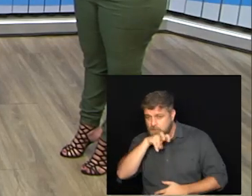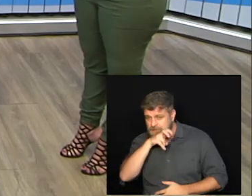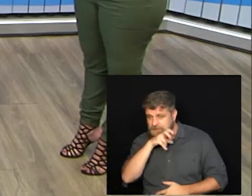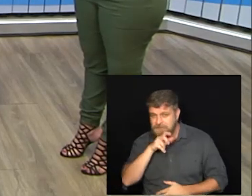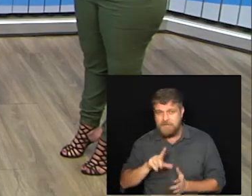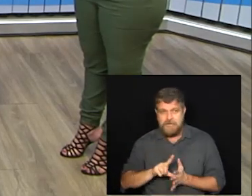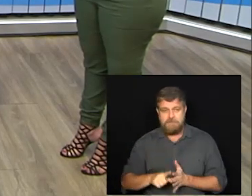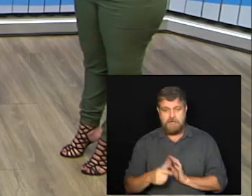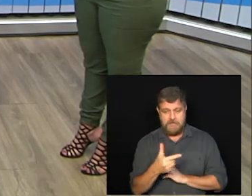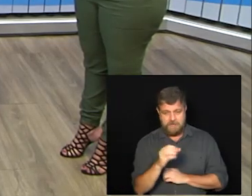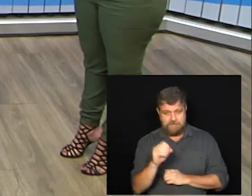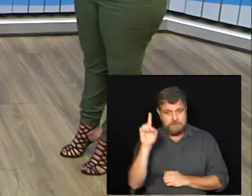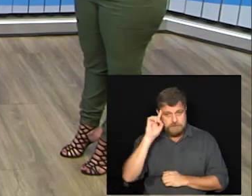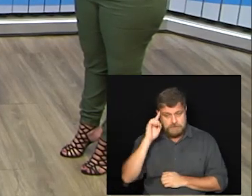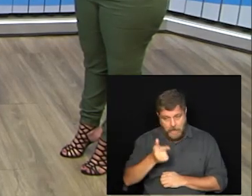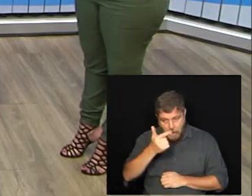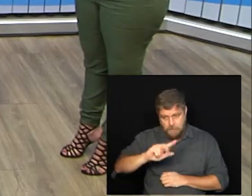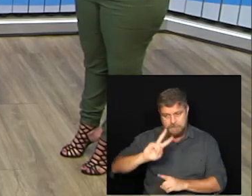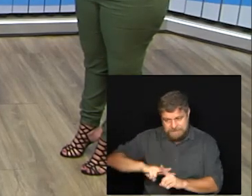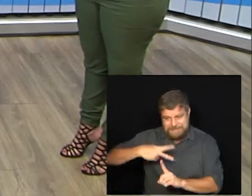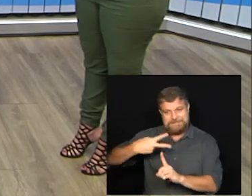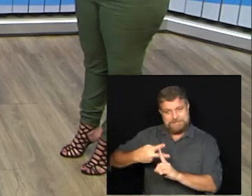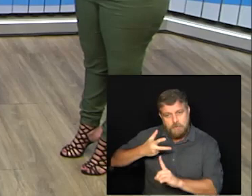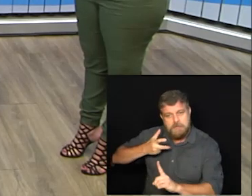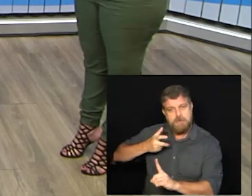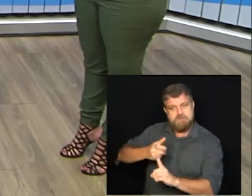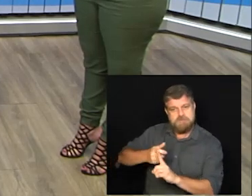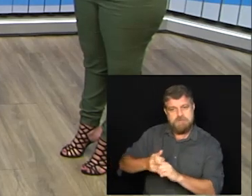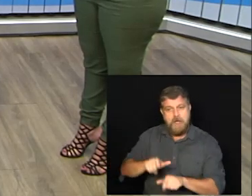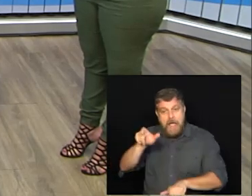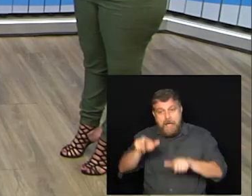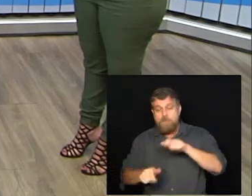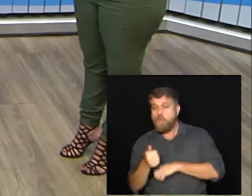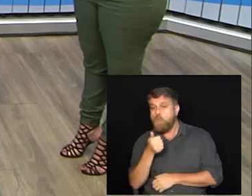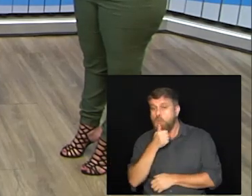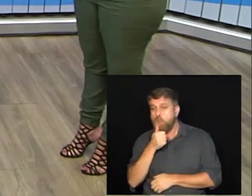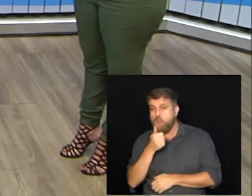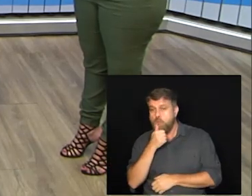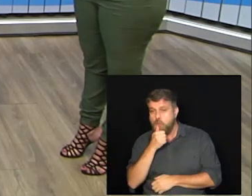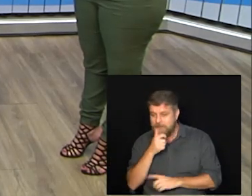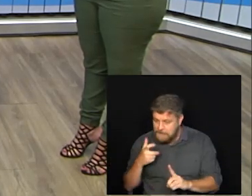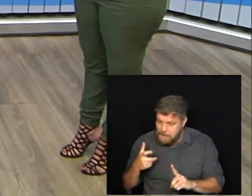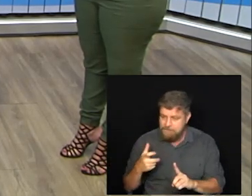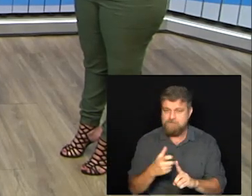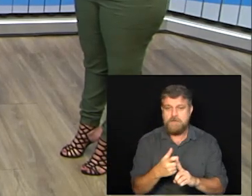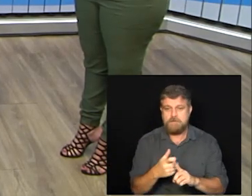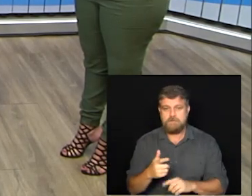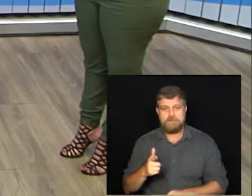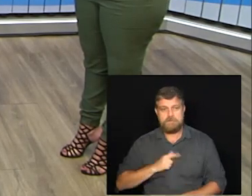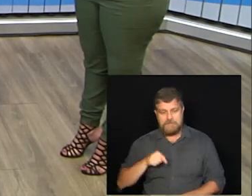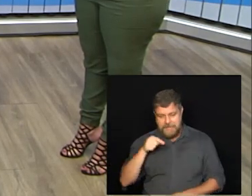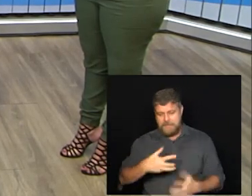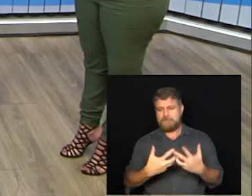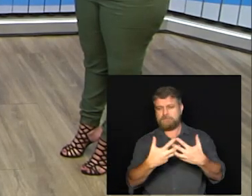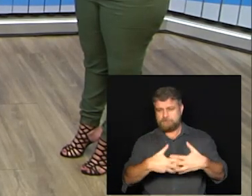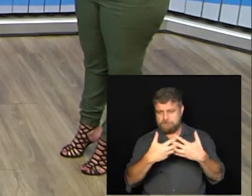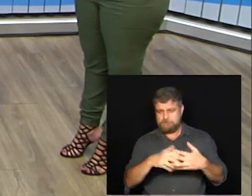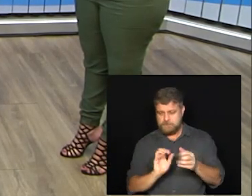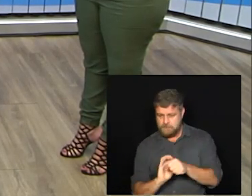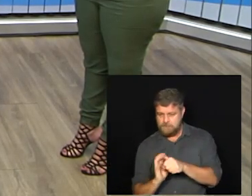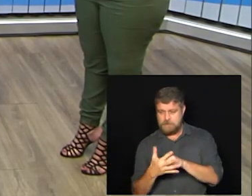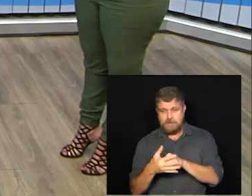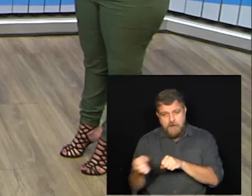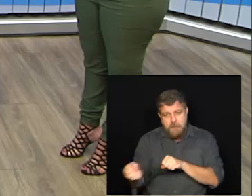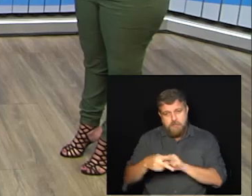de 20 dias da segunda dose, e para as pessoas que ainda vão se vacinar, que ela protege contra essa